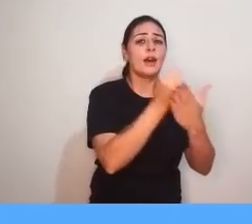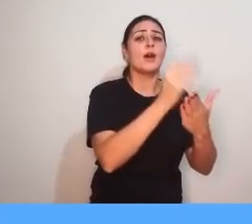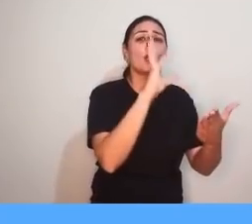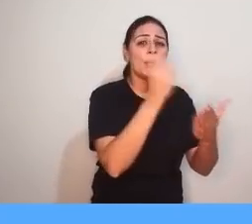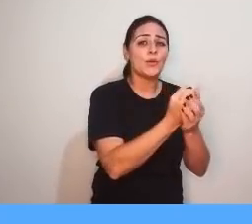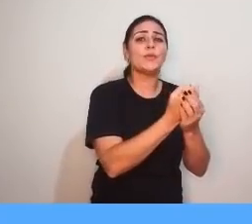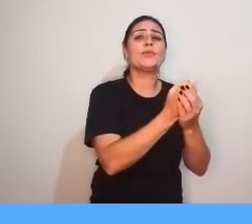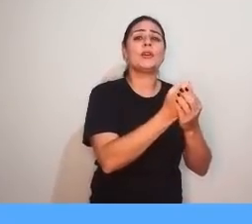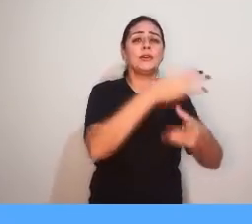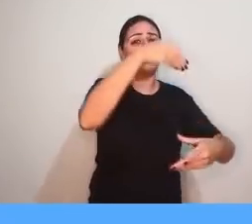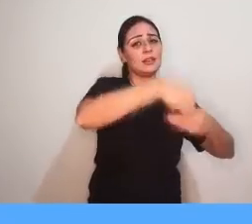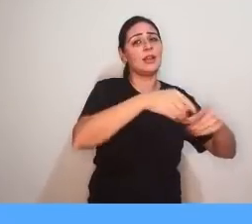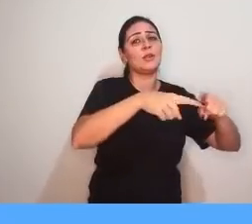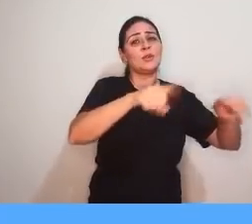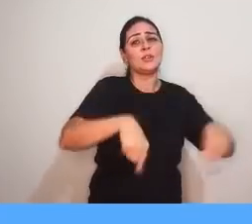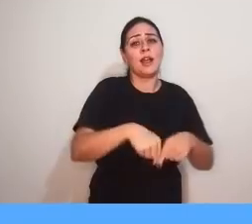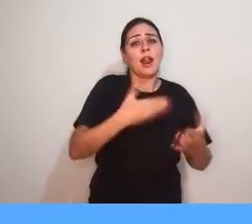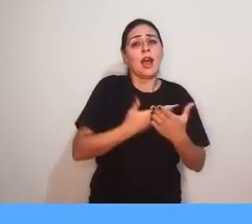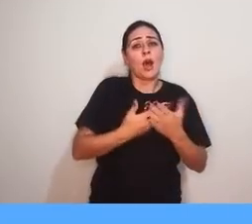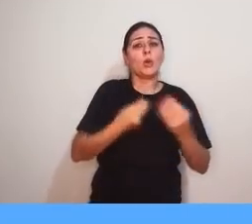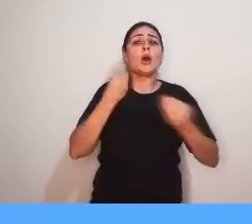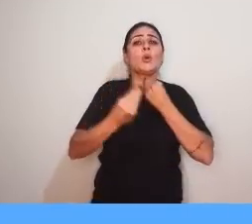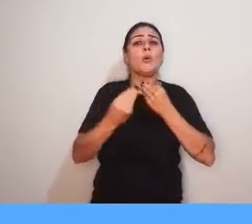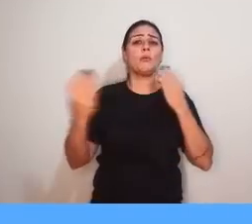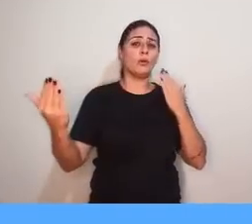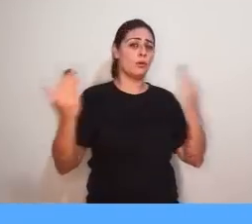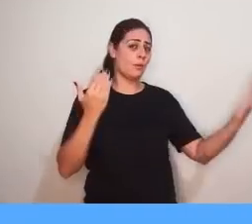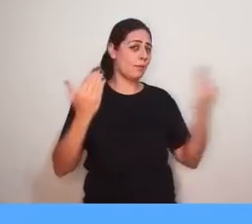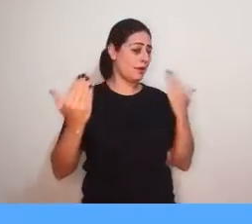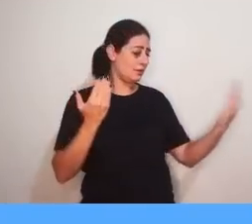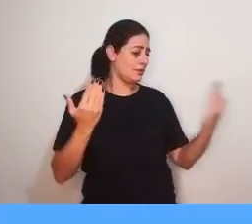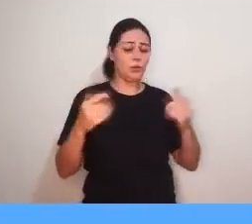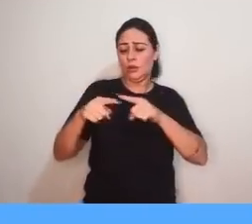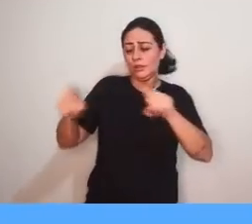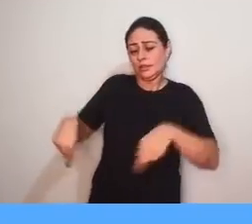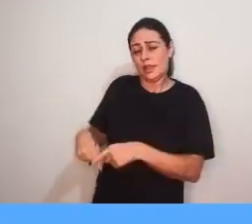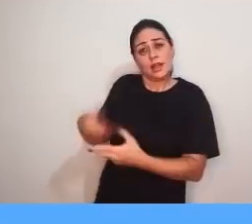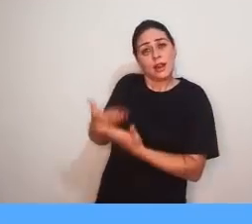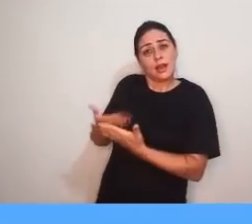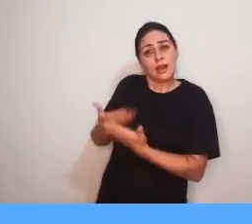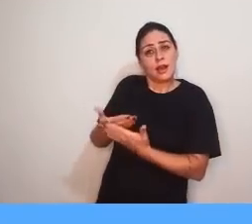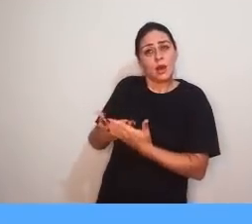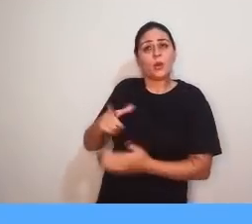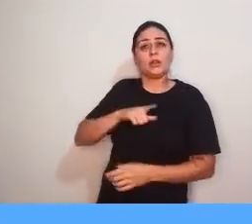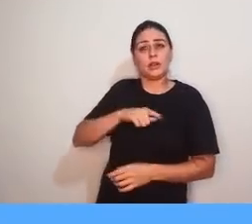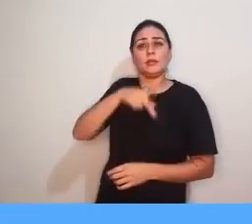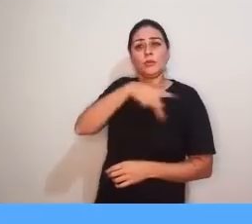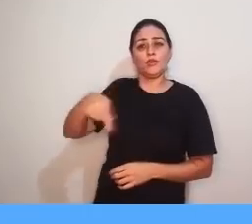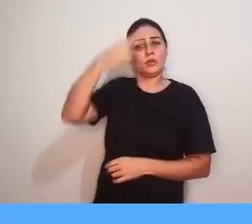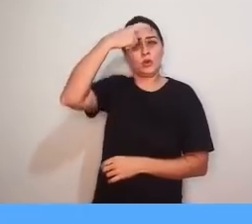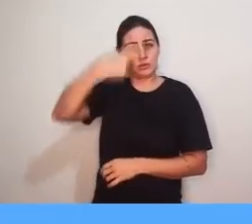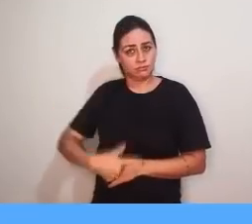aula. Lá na sala de aula, por exemplo, quando vocês certamente têm a figura aí do professor regente de turma, né?